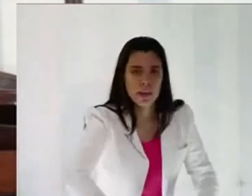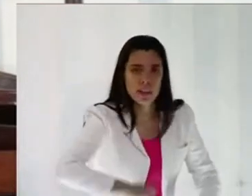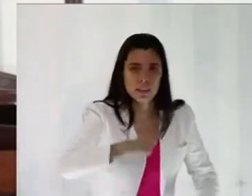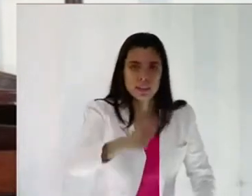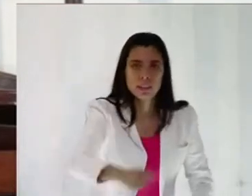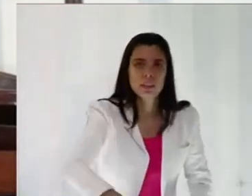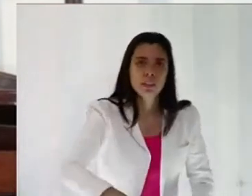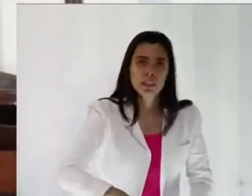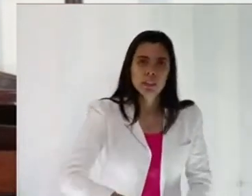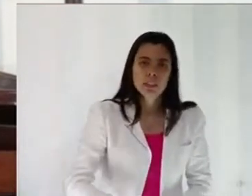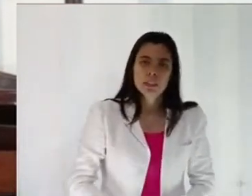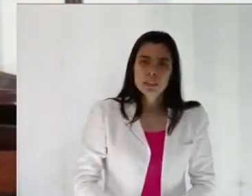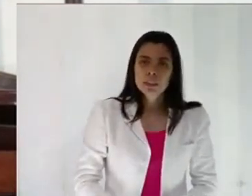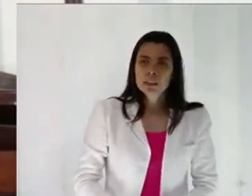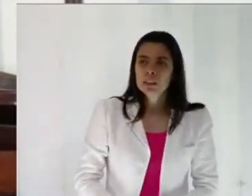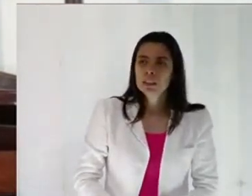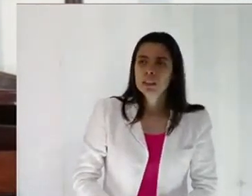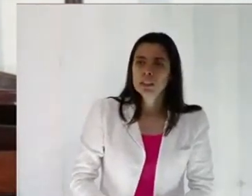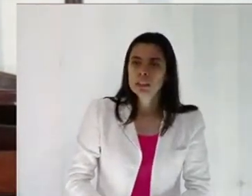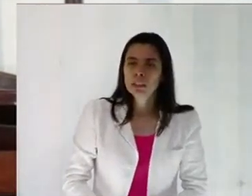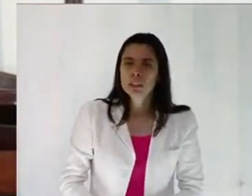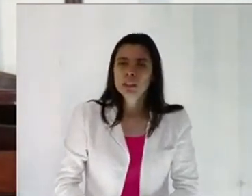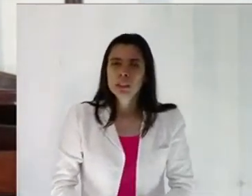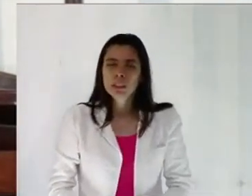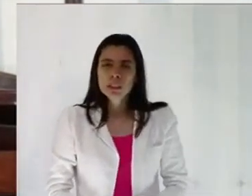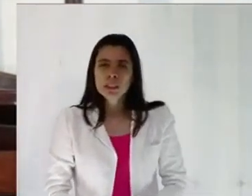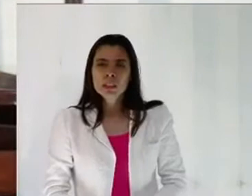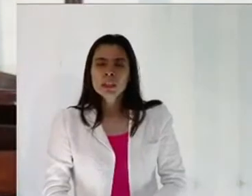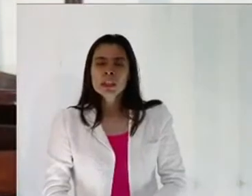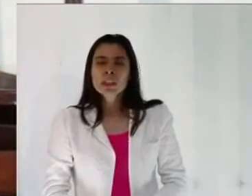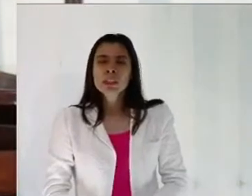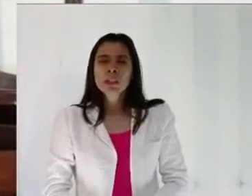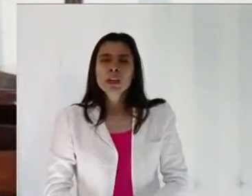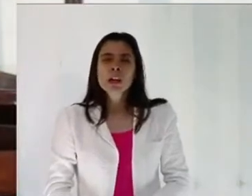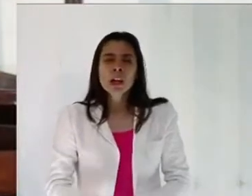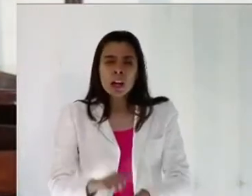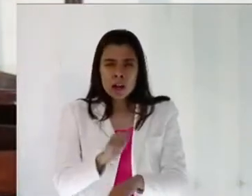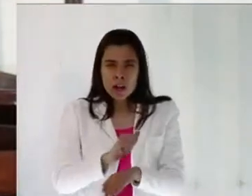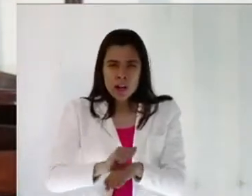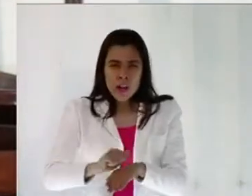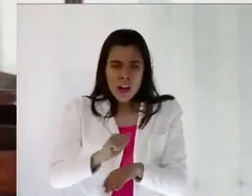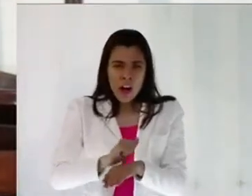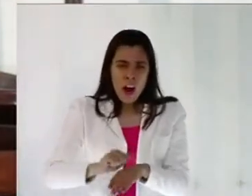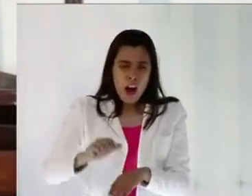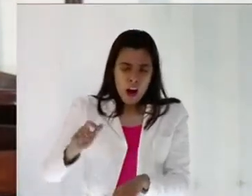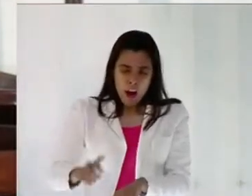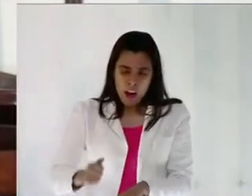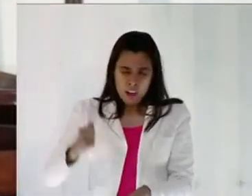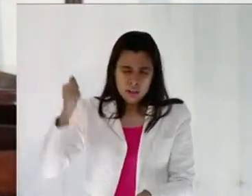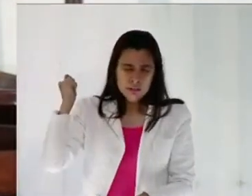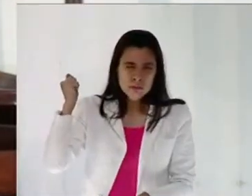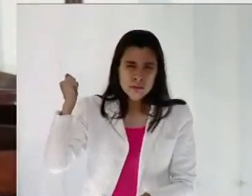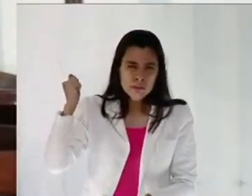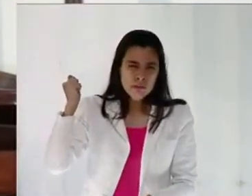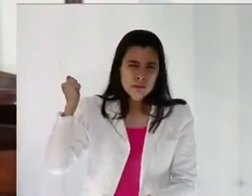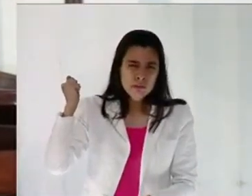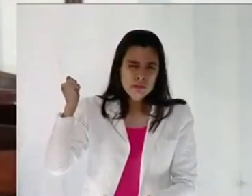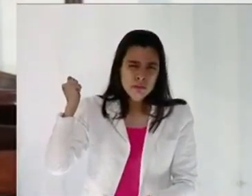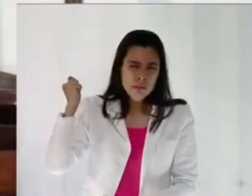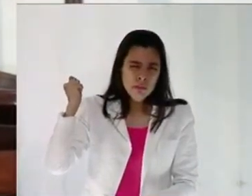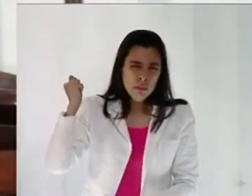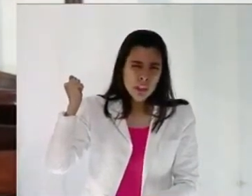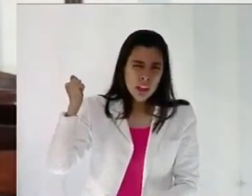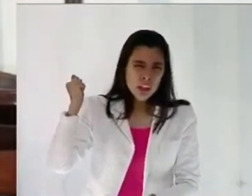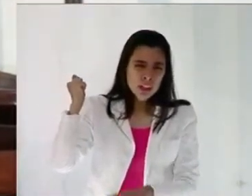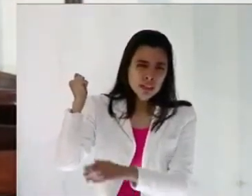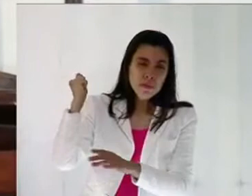E Abraão agora pega o cutelo, e ele vai imolar o seu próprio filho. Mas naquela hora, o